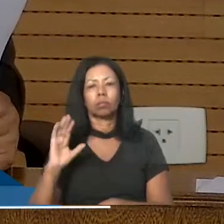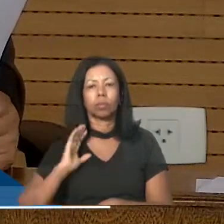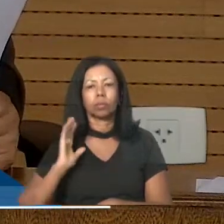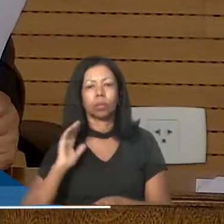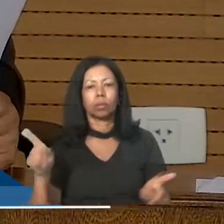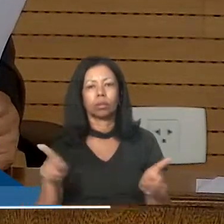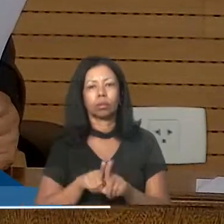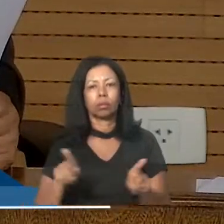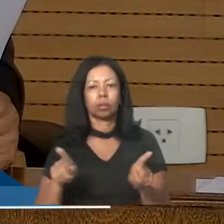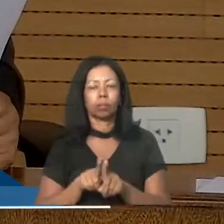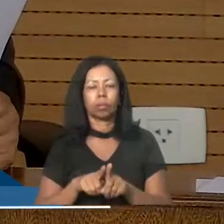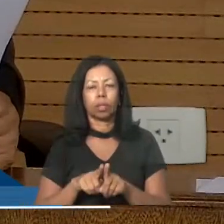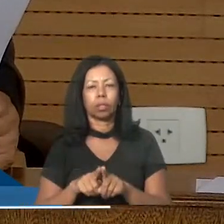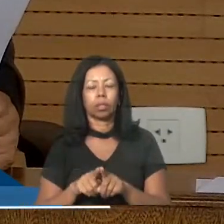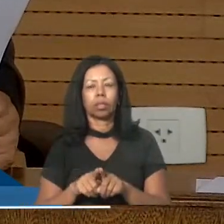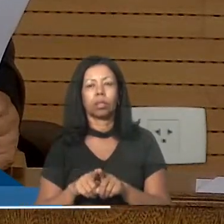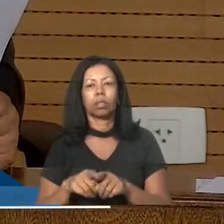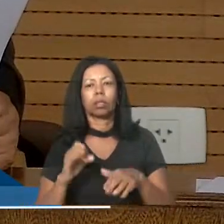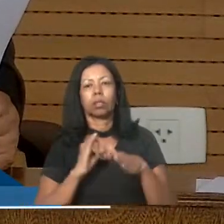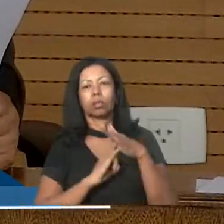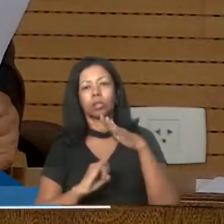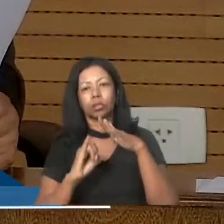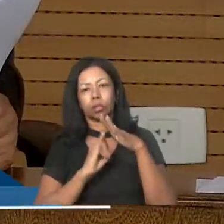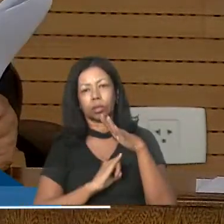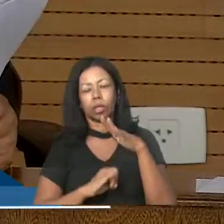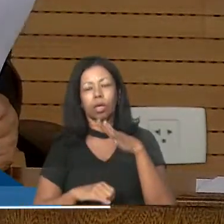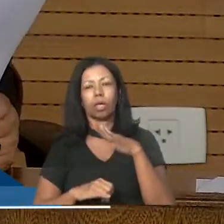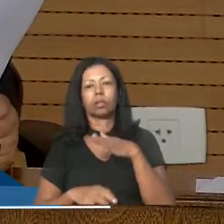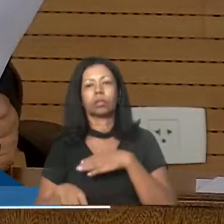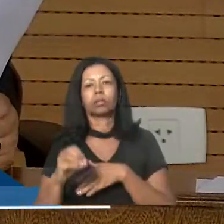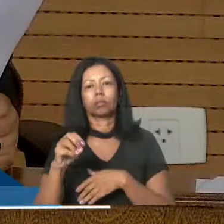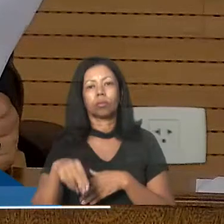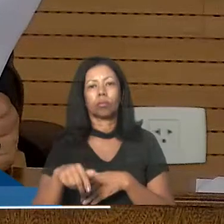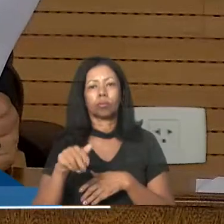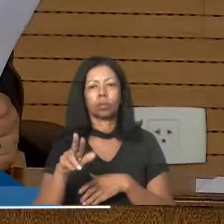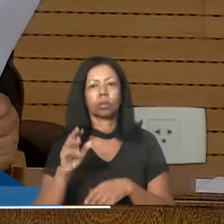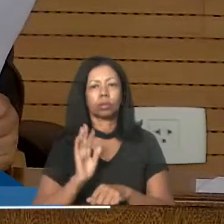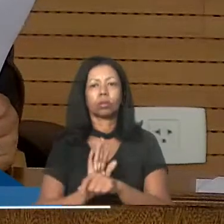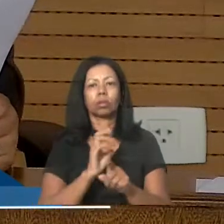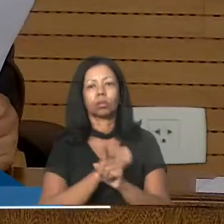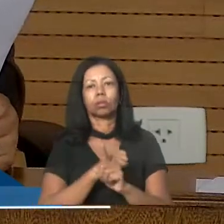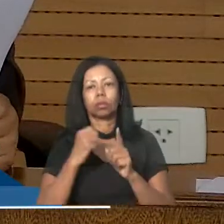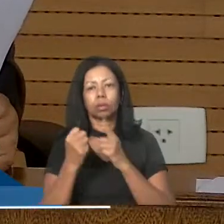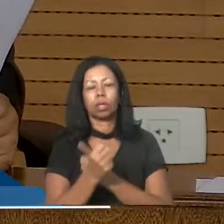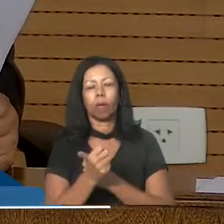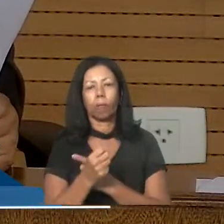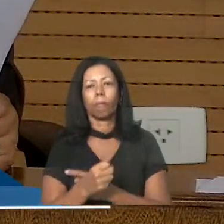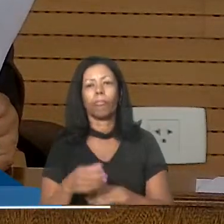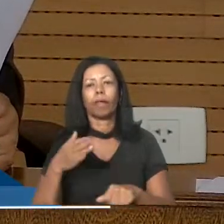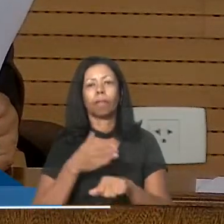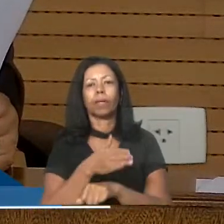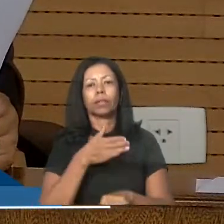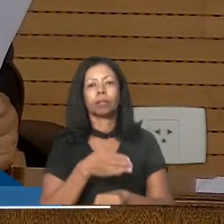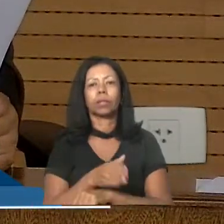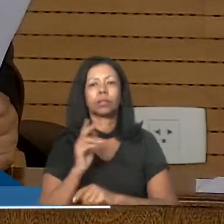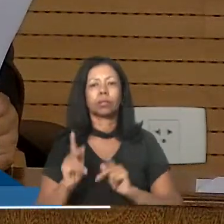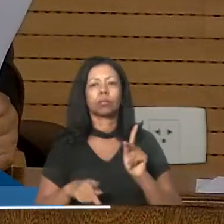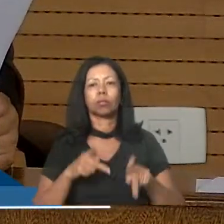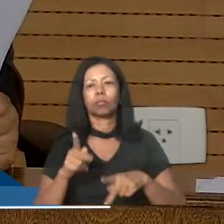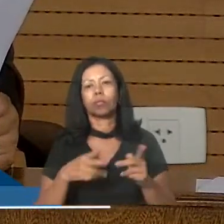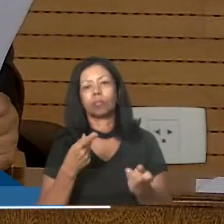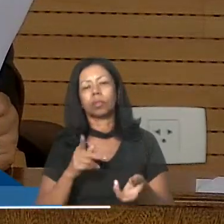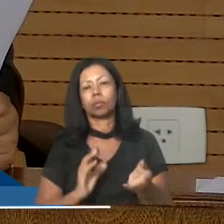a entidades beneficientes e de assistência social. Participação da população por meio